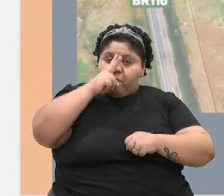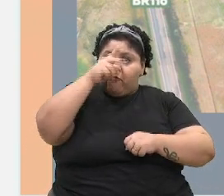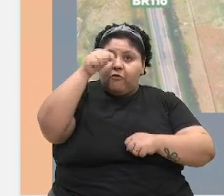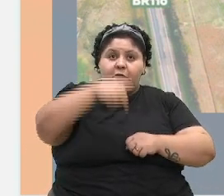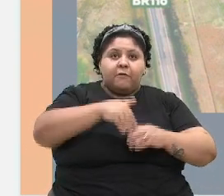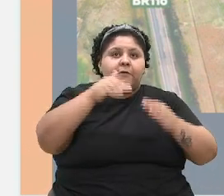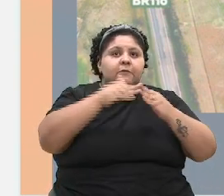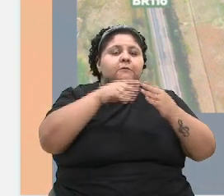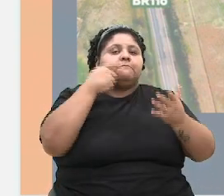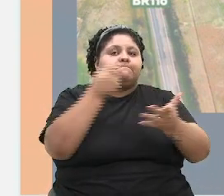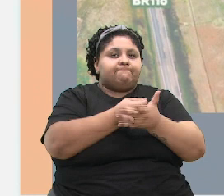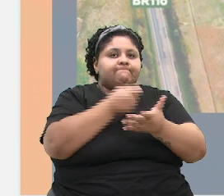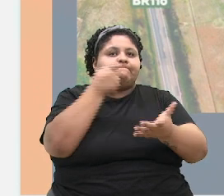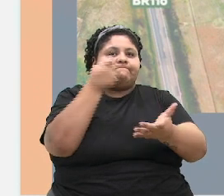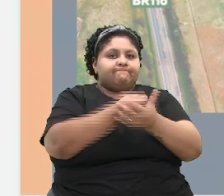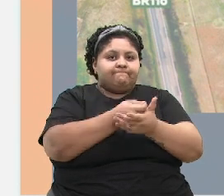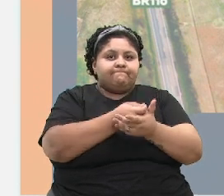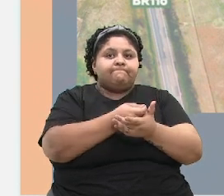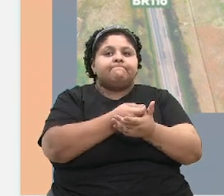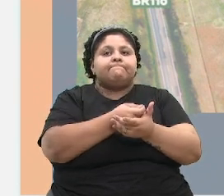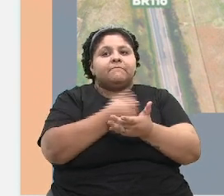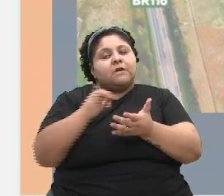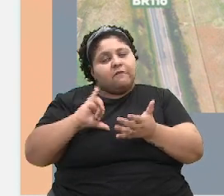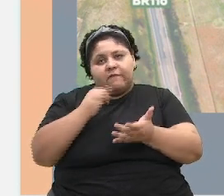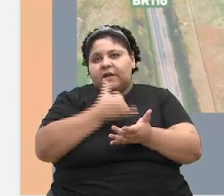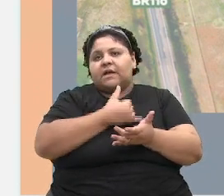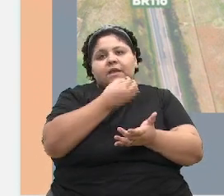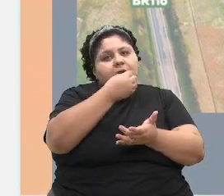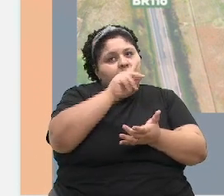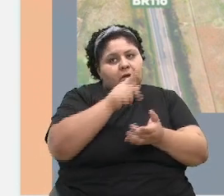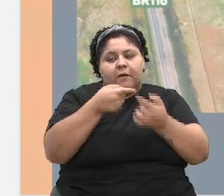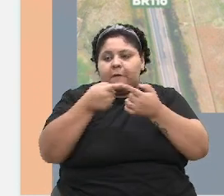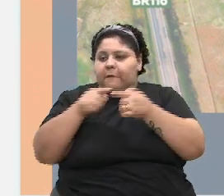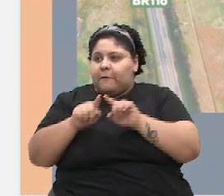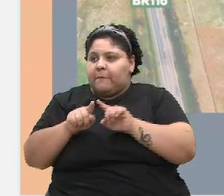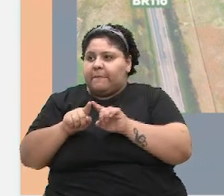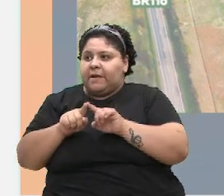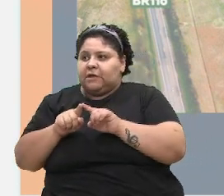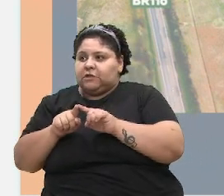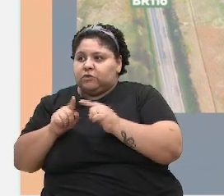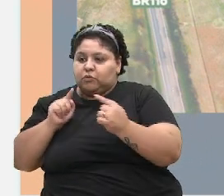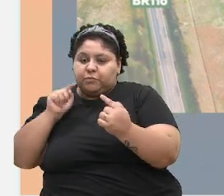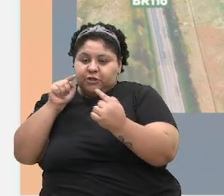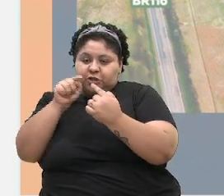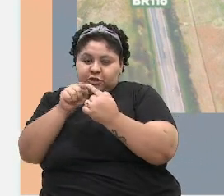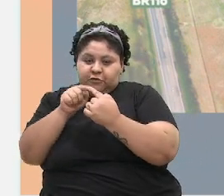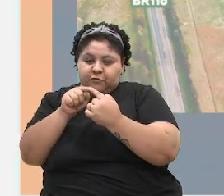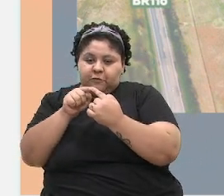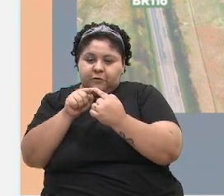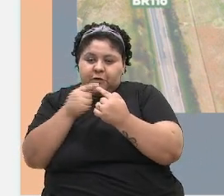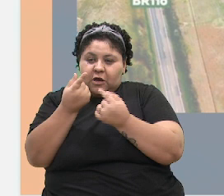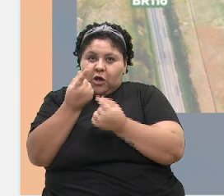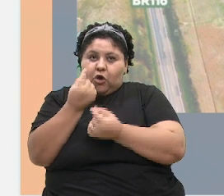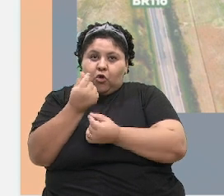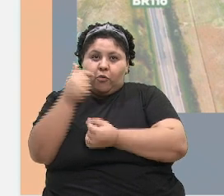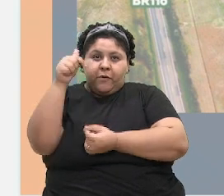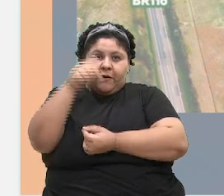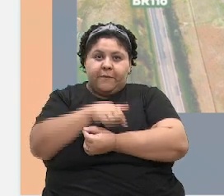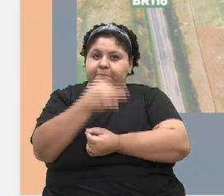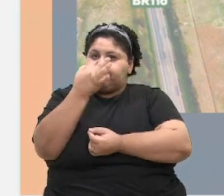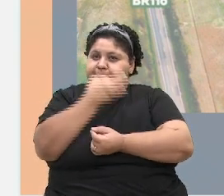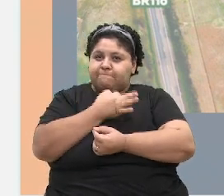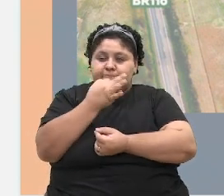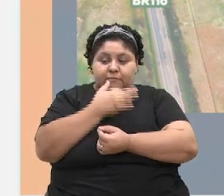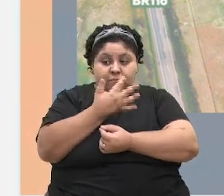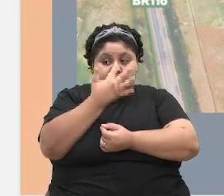lute muito, embora seja Vacaria, mas os reflexos positivos e econômicos para a nossa cidade será